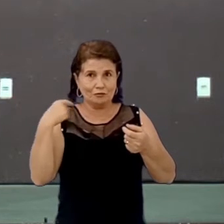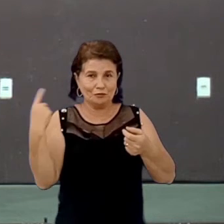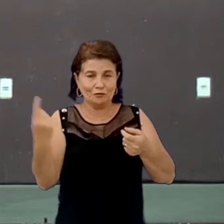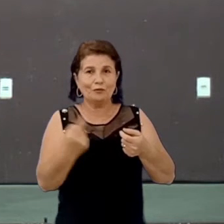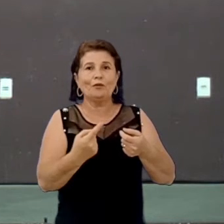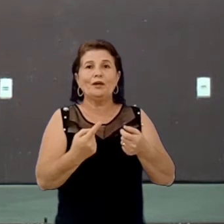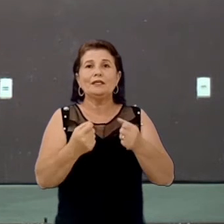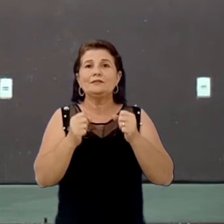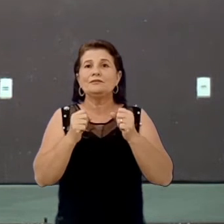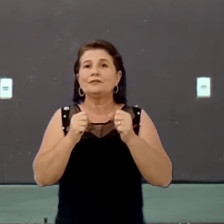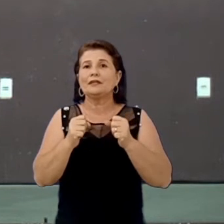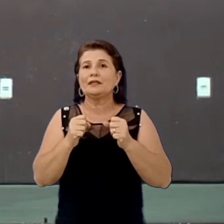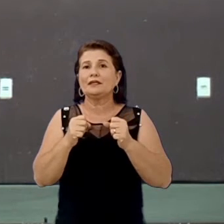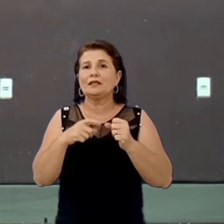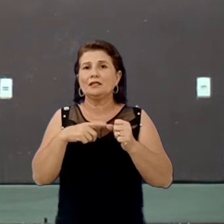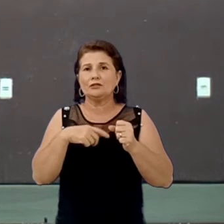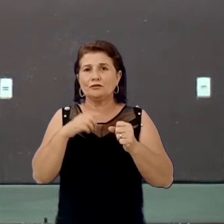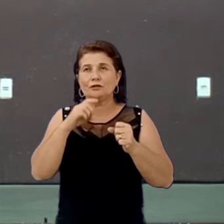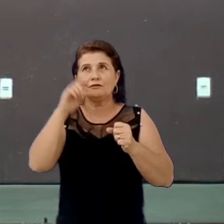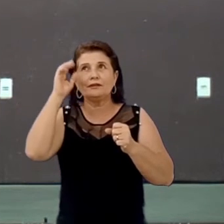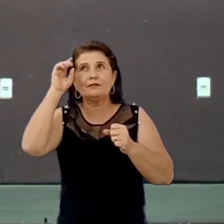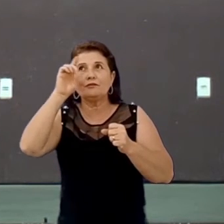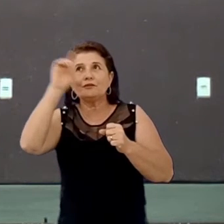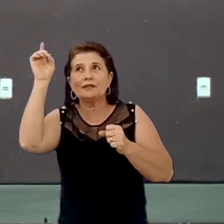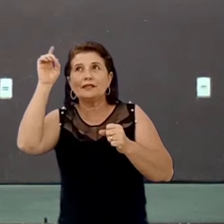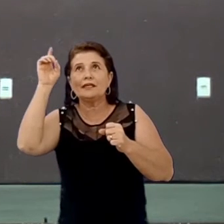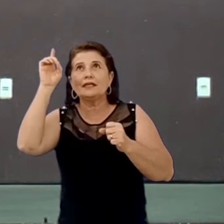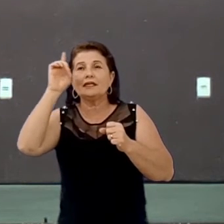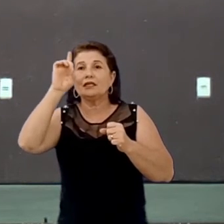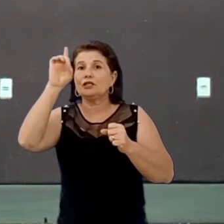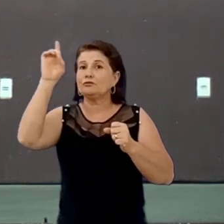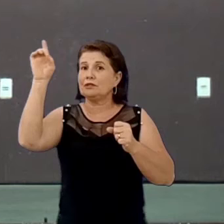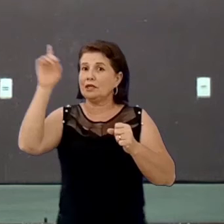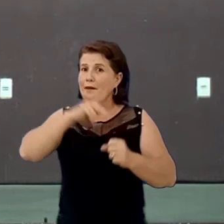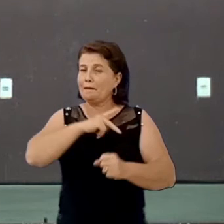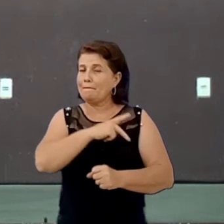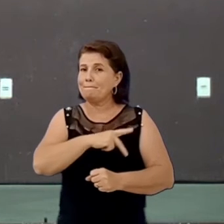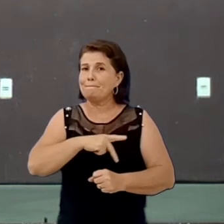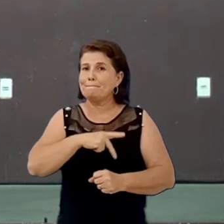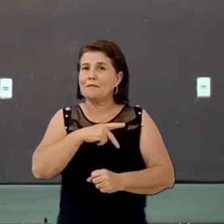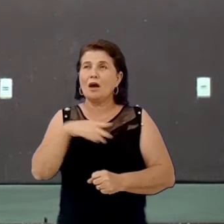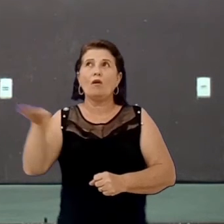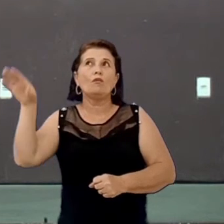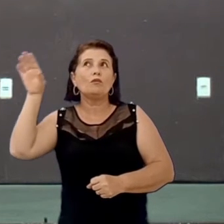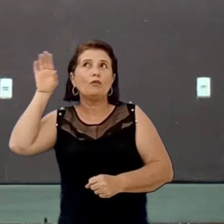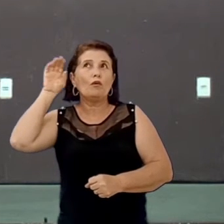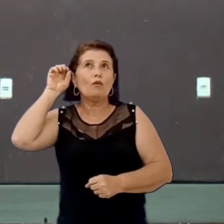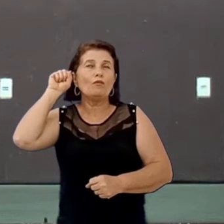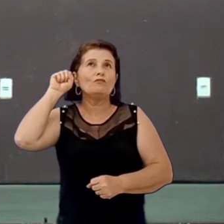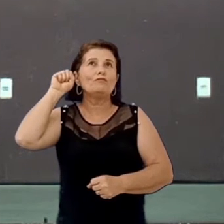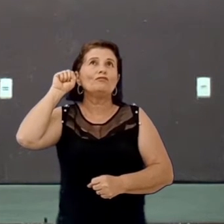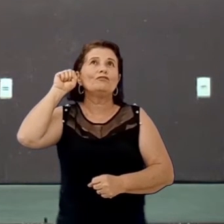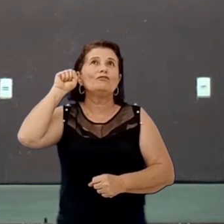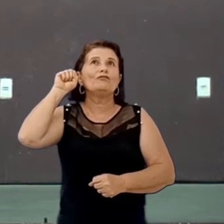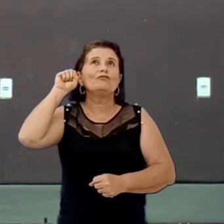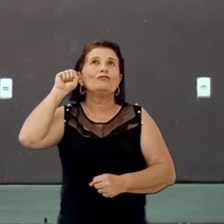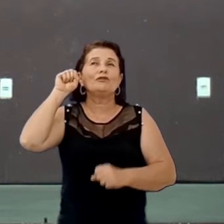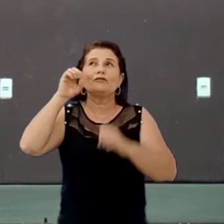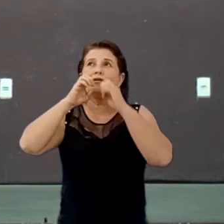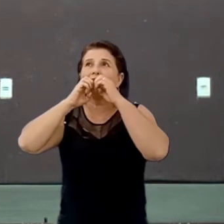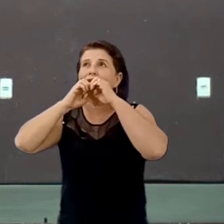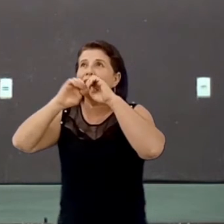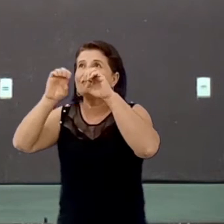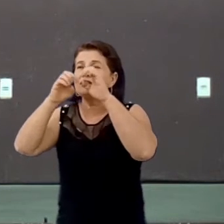nós, desde o dia que soubemos disso, ou seja, desde o dia que Paulo ouviu dessa ação do Evangelho no meio